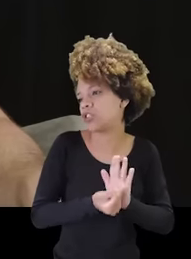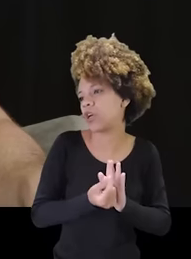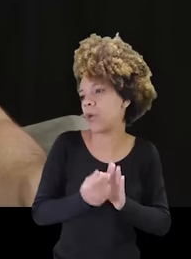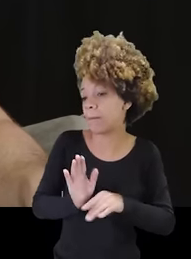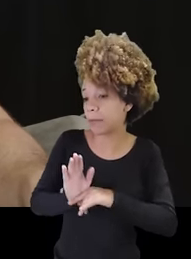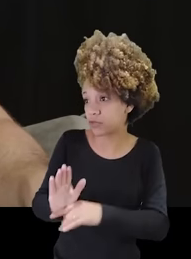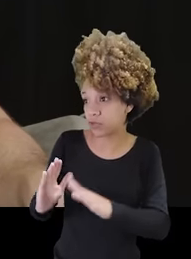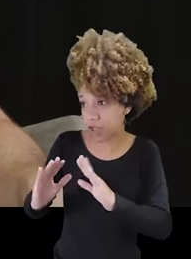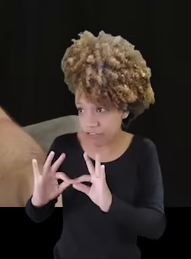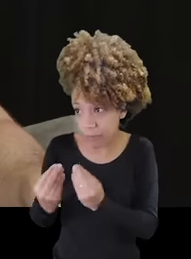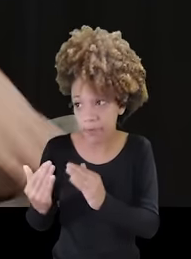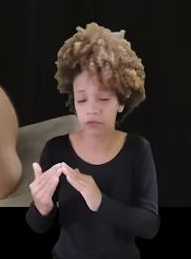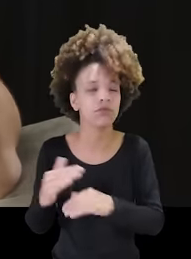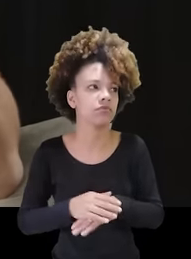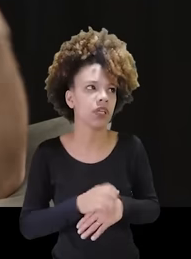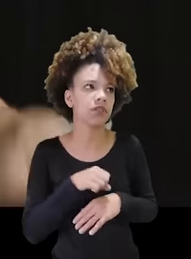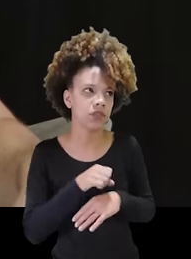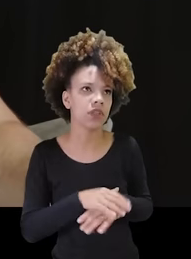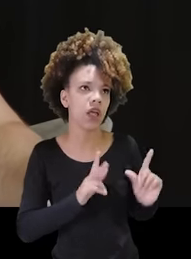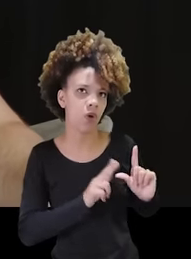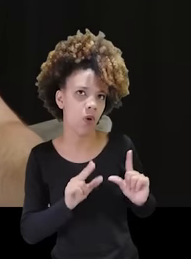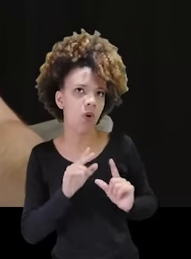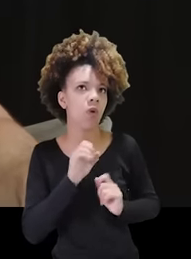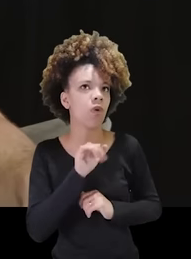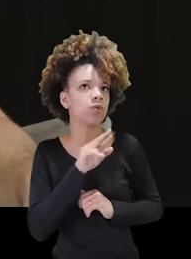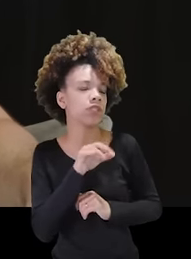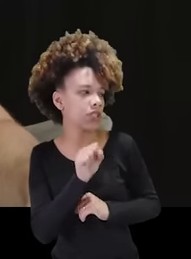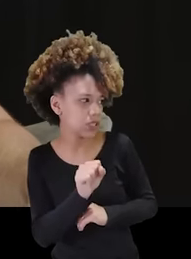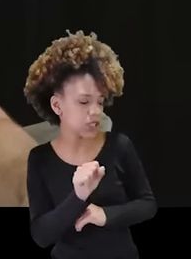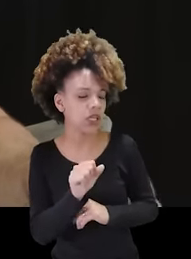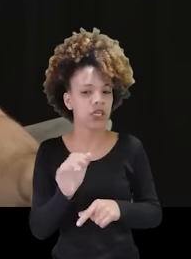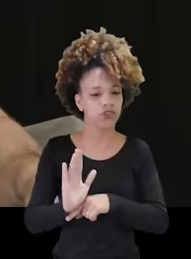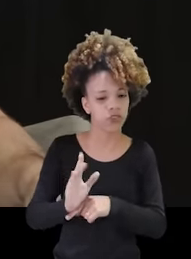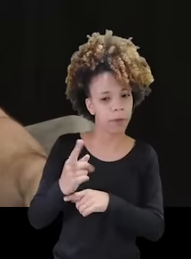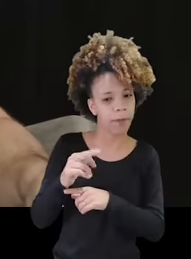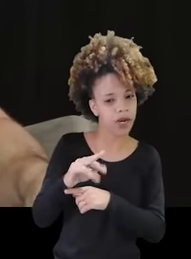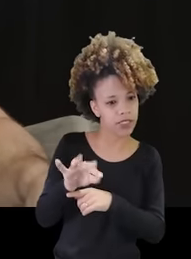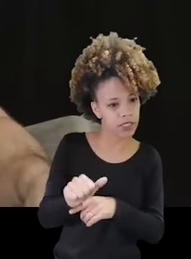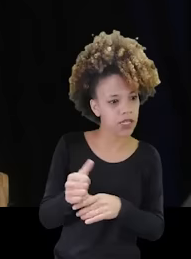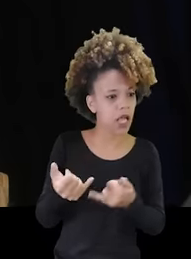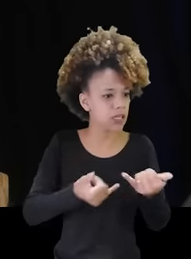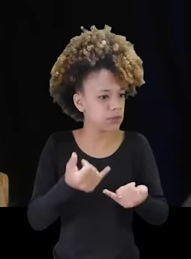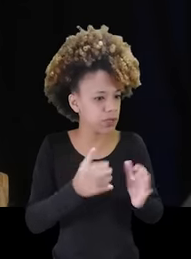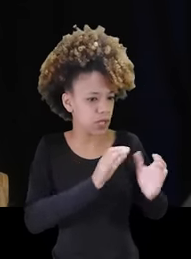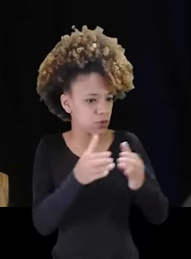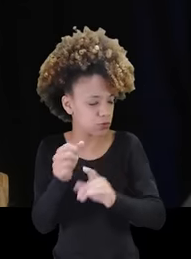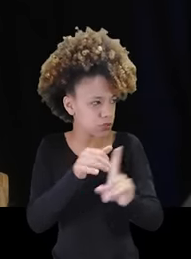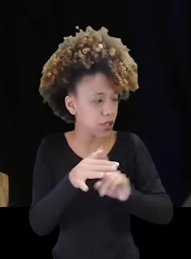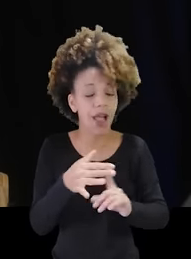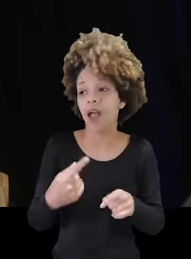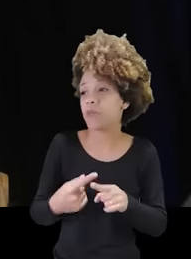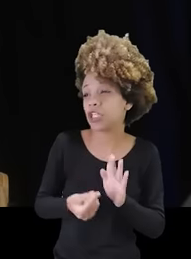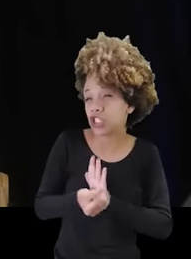isso que eu queria saber porque tanto rounds com sucesso como o parasita que é um sucesso eles brincam com a classe social é que dinheiro é uma questão